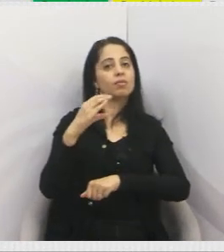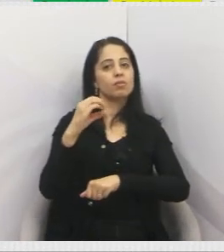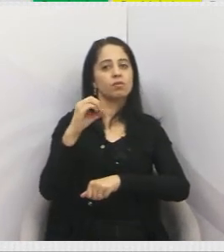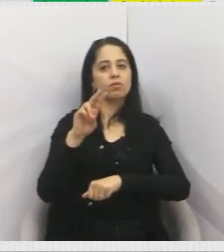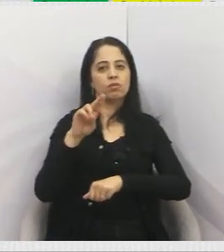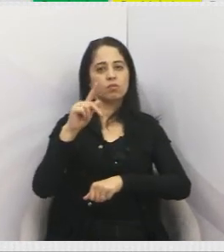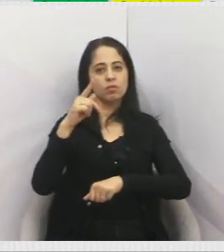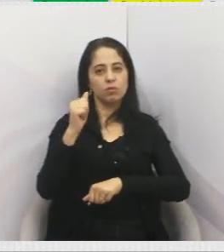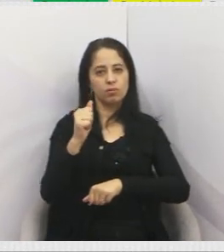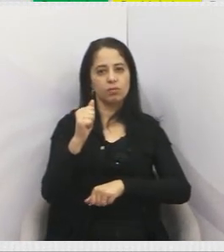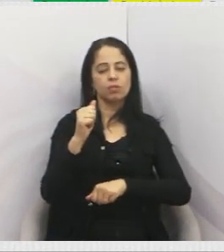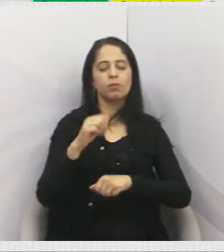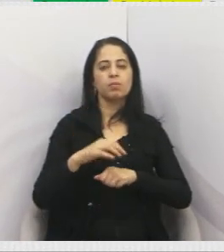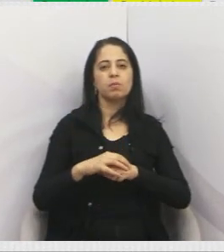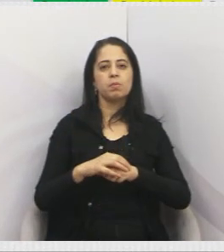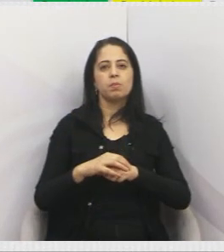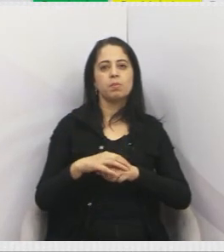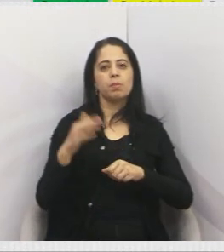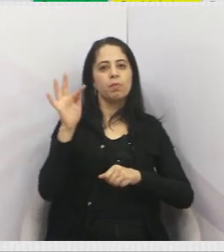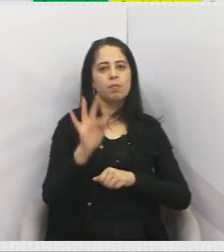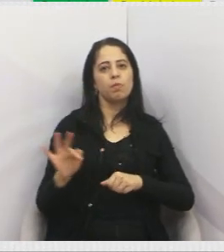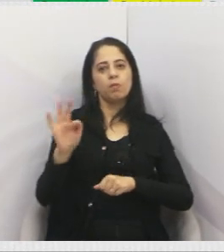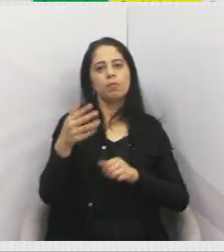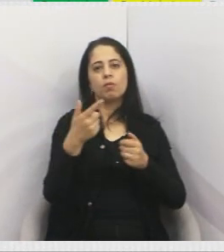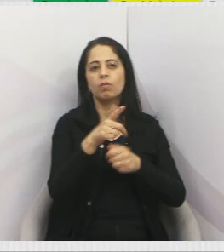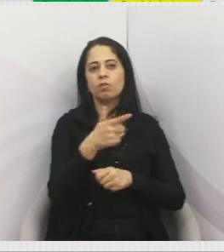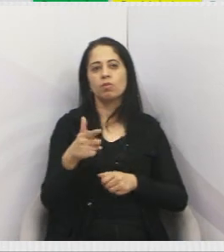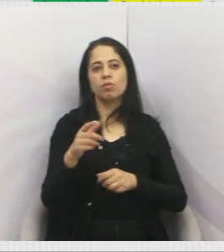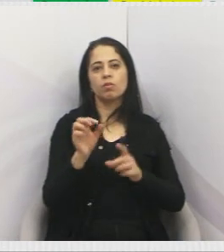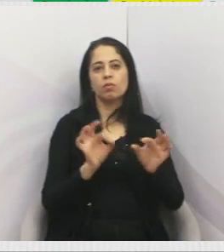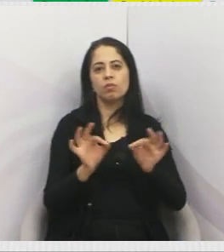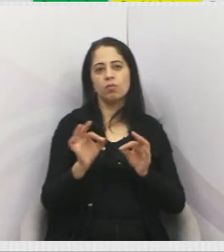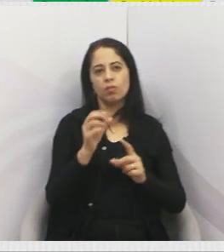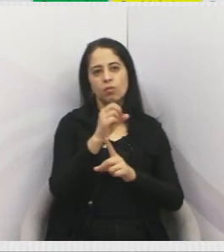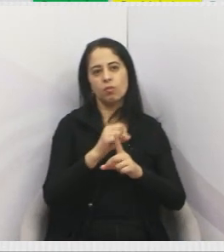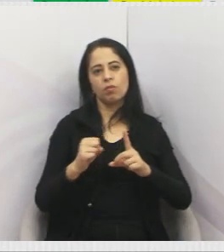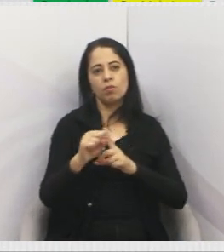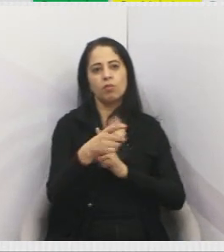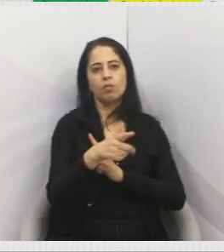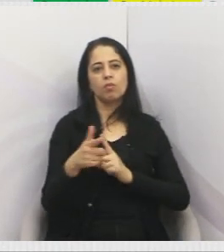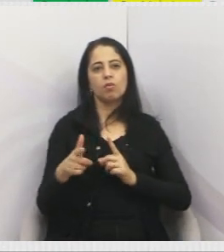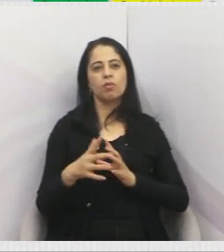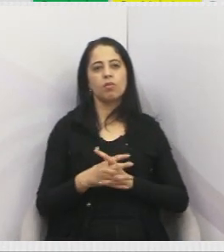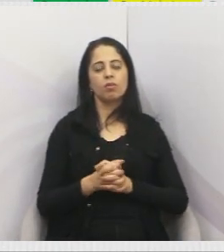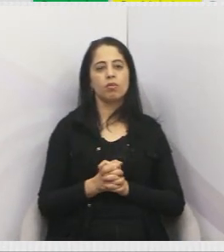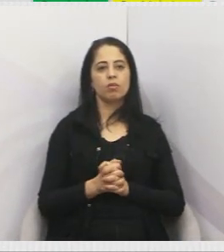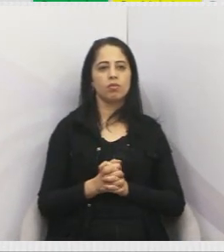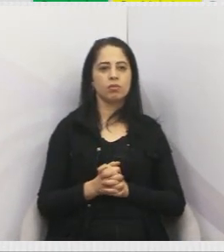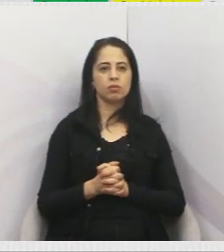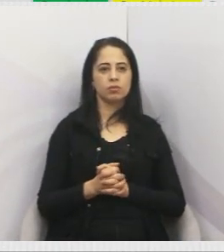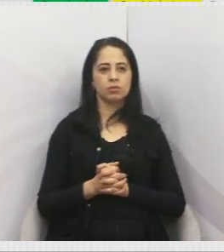Convap, entidades acadêmicas em branco e organização da sociedade civil em branco.